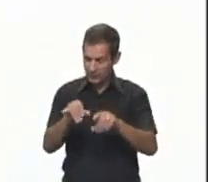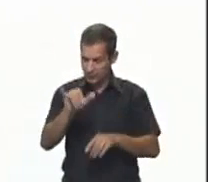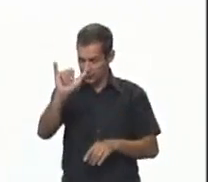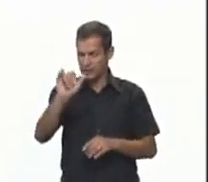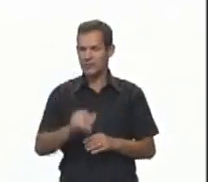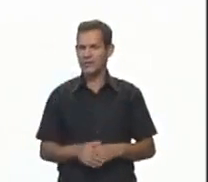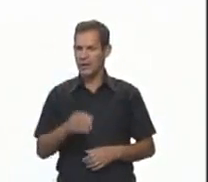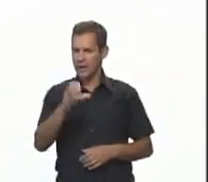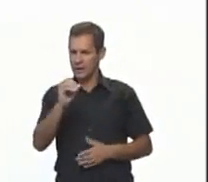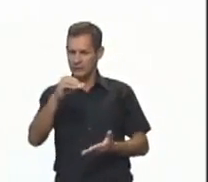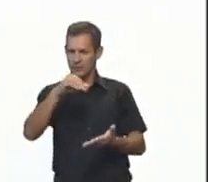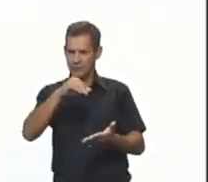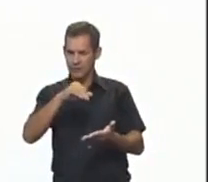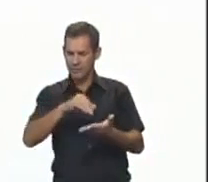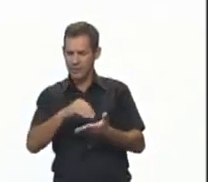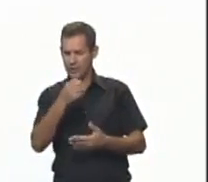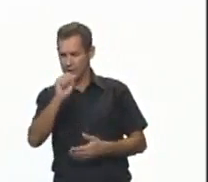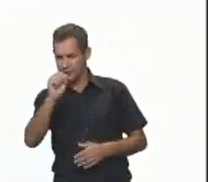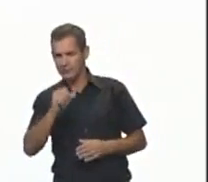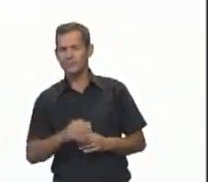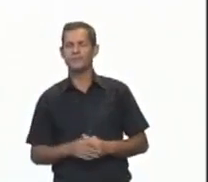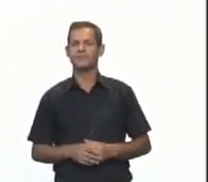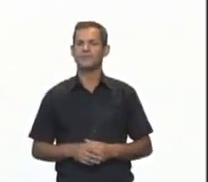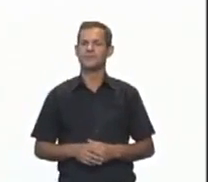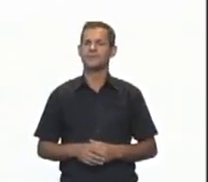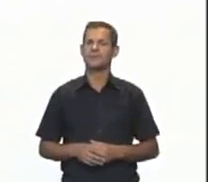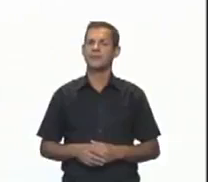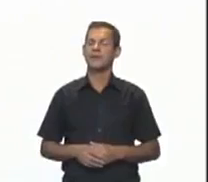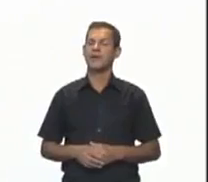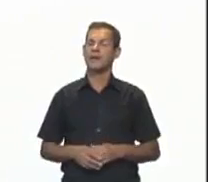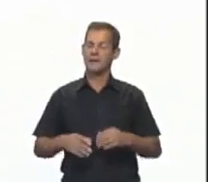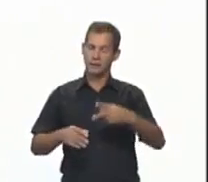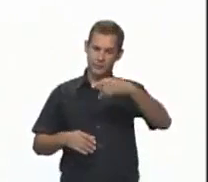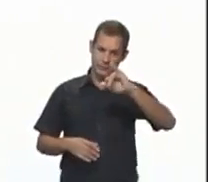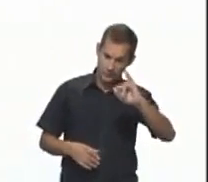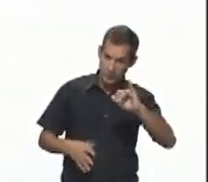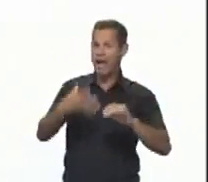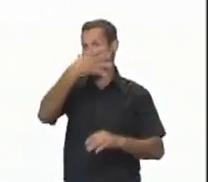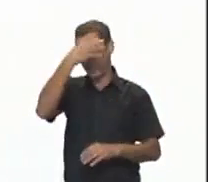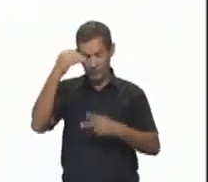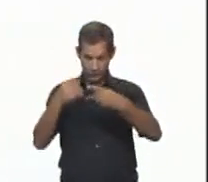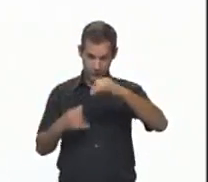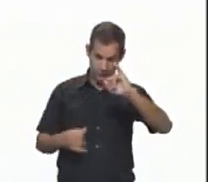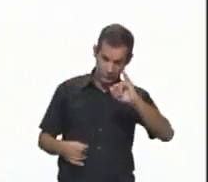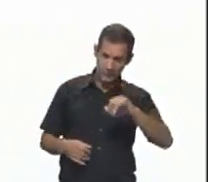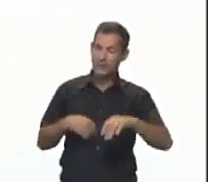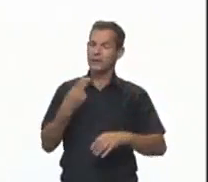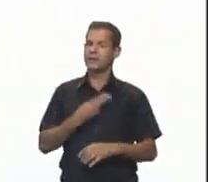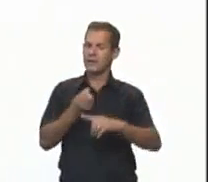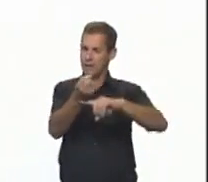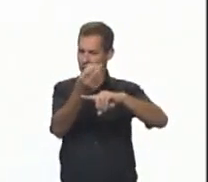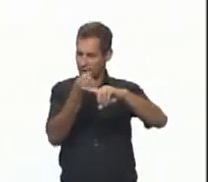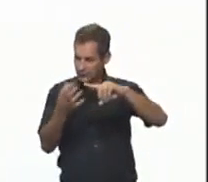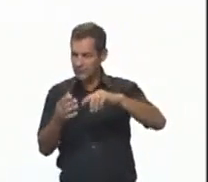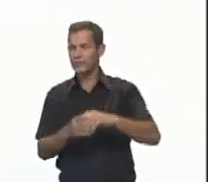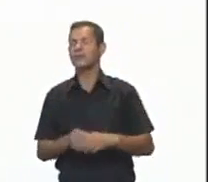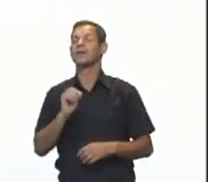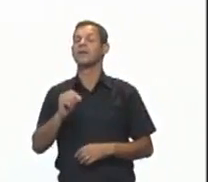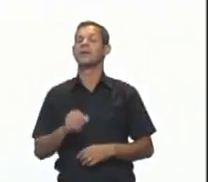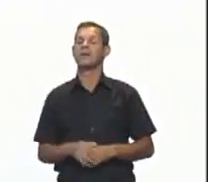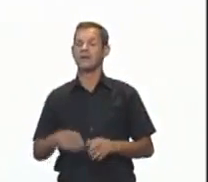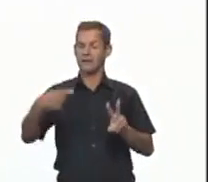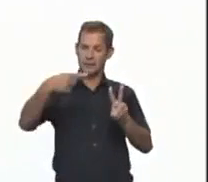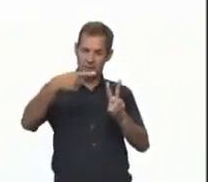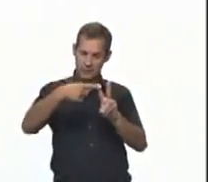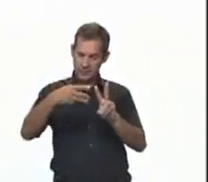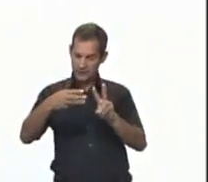variando de 0 a 8, de π, não se esqueça dele, da nossa função, que é